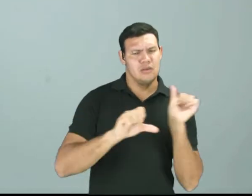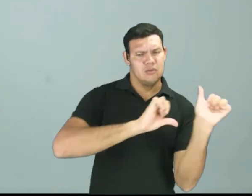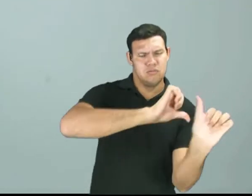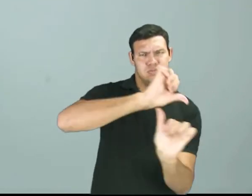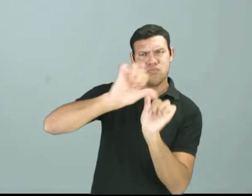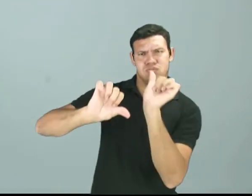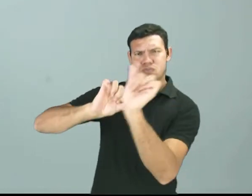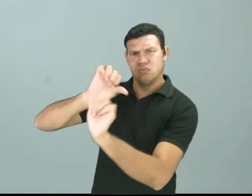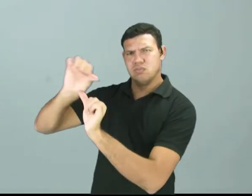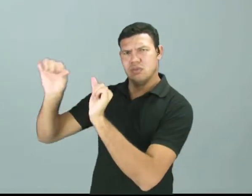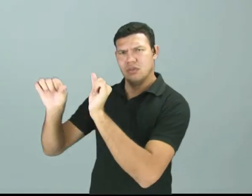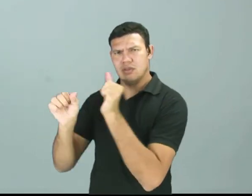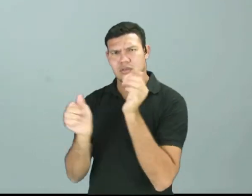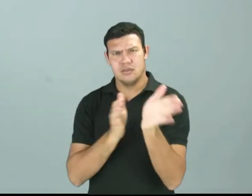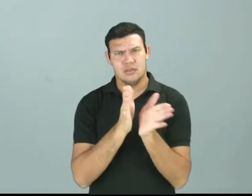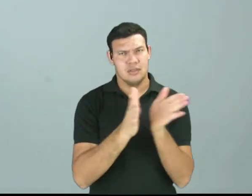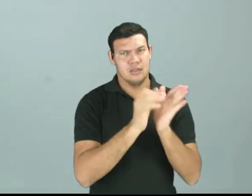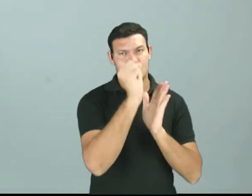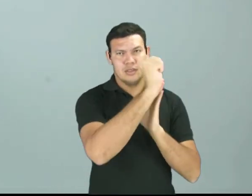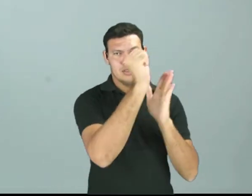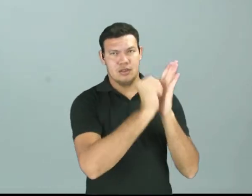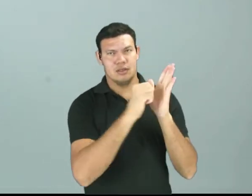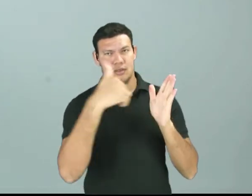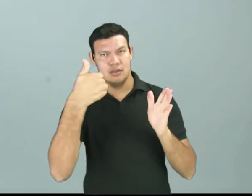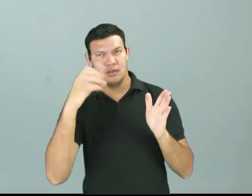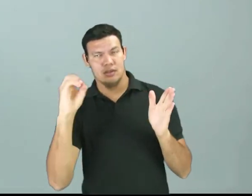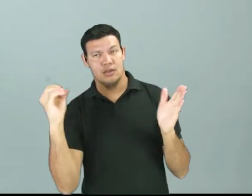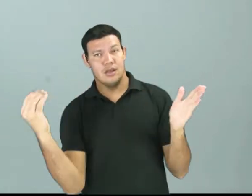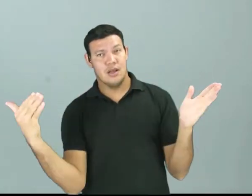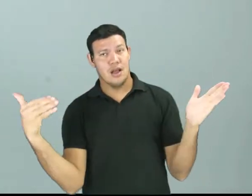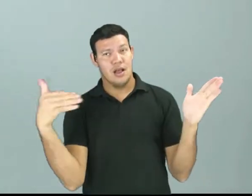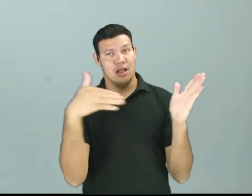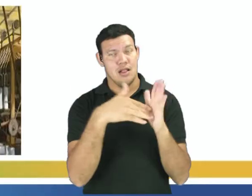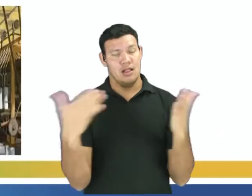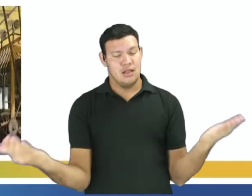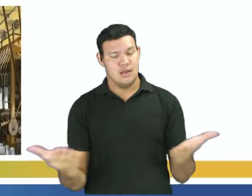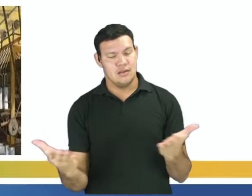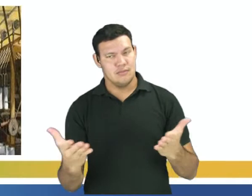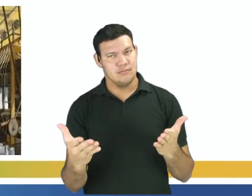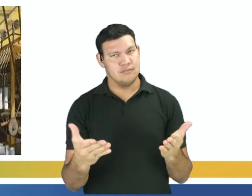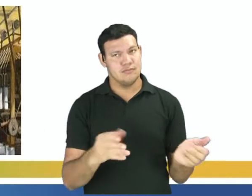aconteceu na época, no século XVIII até os dias atuais. Acompanha comigo.